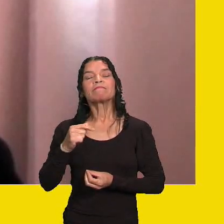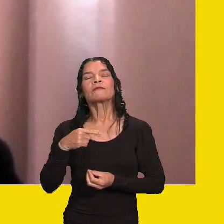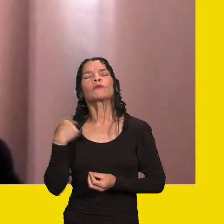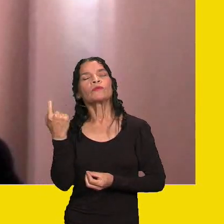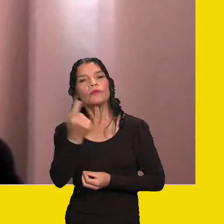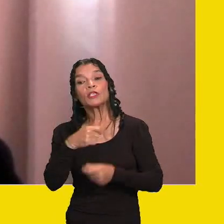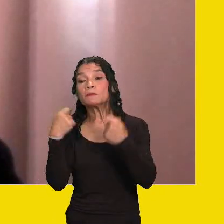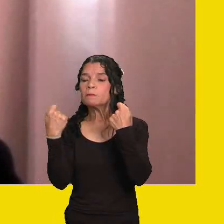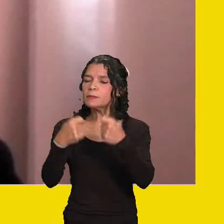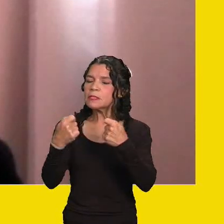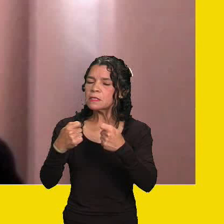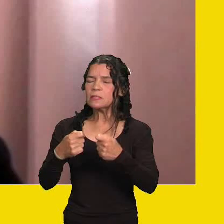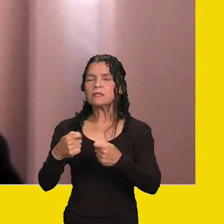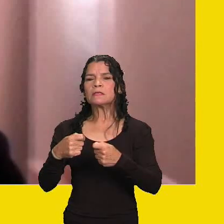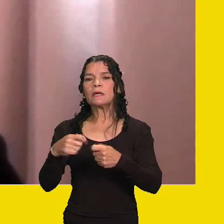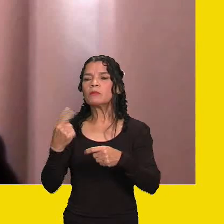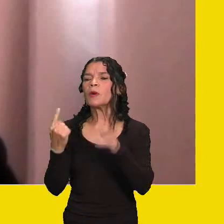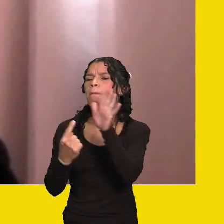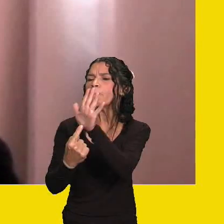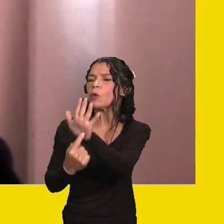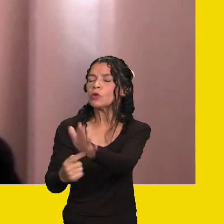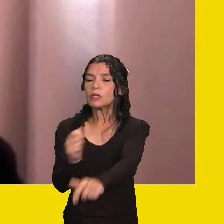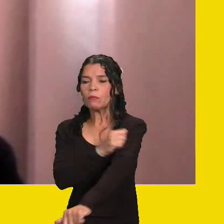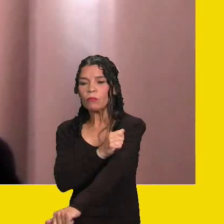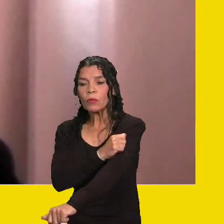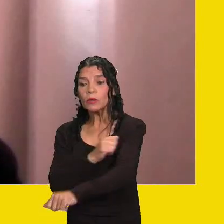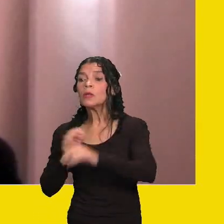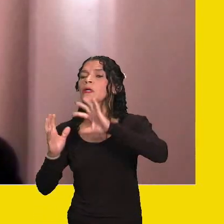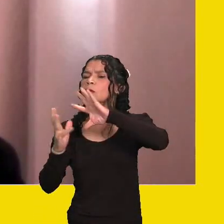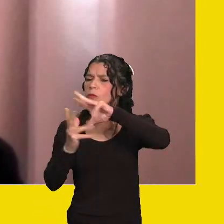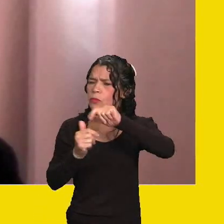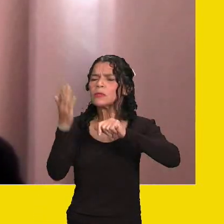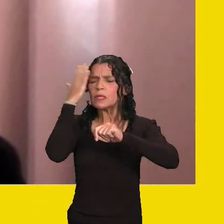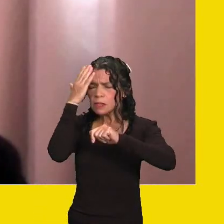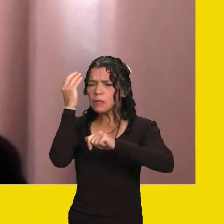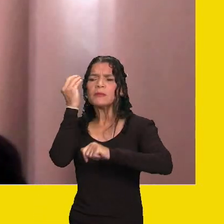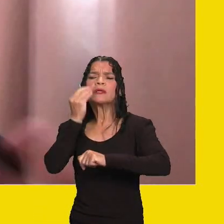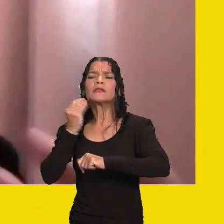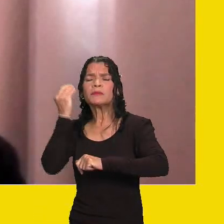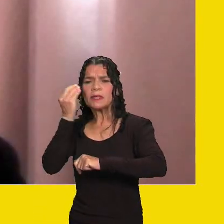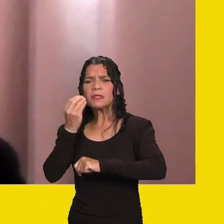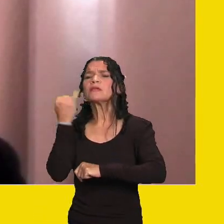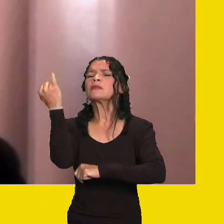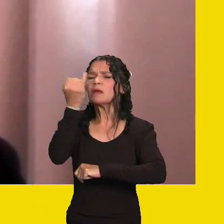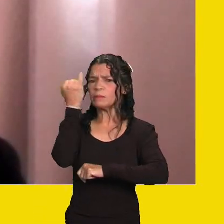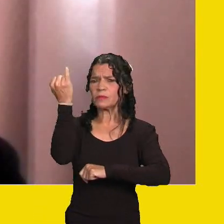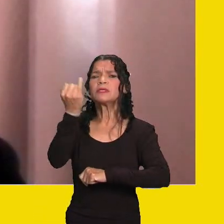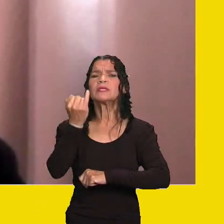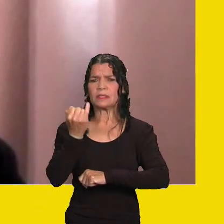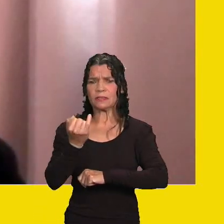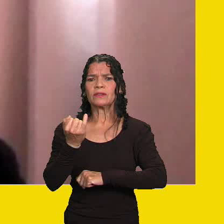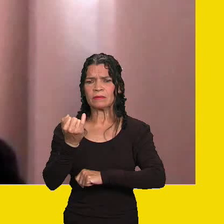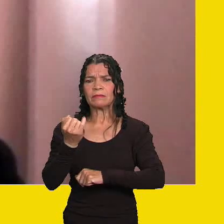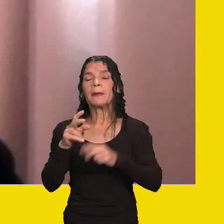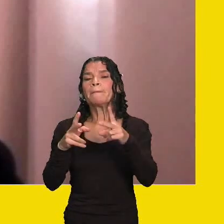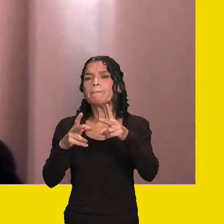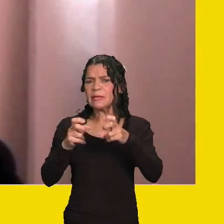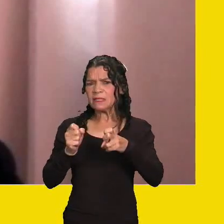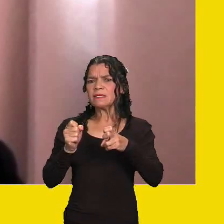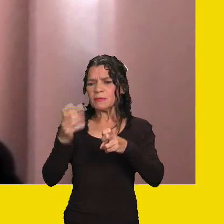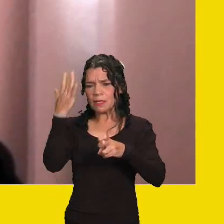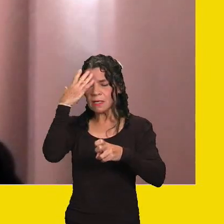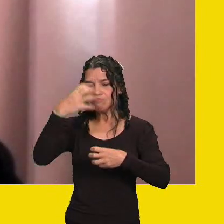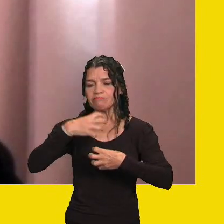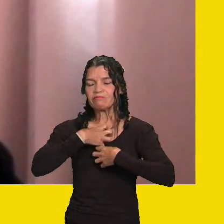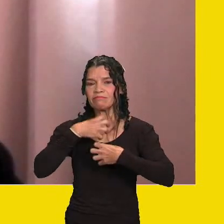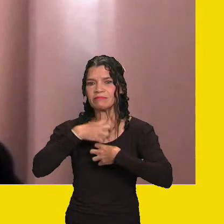precisa trazer o estudante para esse mundo de que ele sabe, sim, né? Para essa noção, para essa percepção de que ele carrega